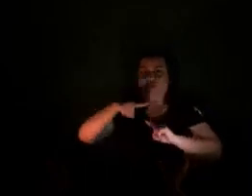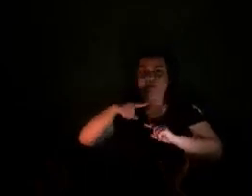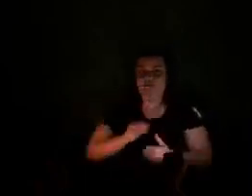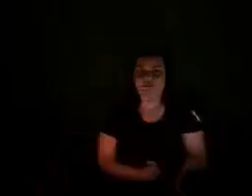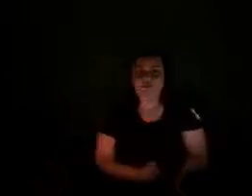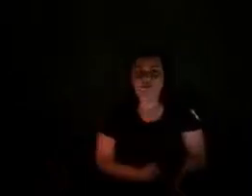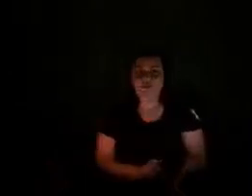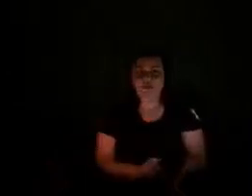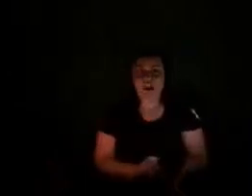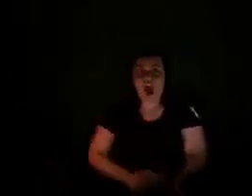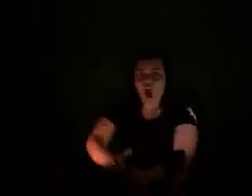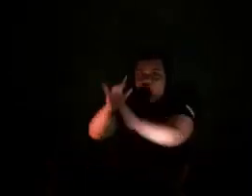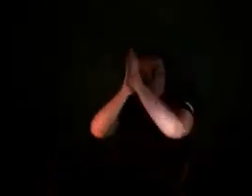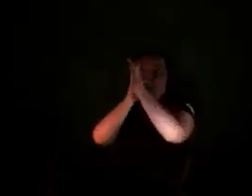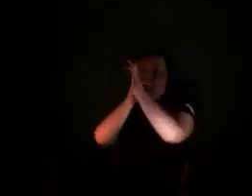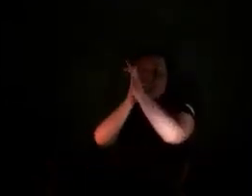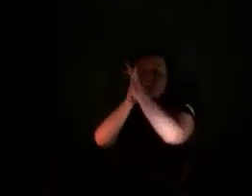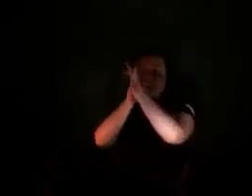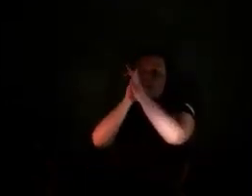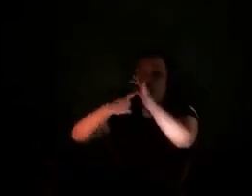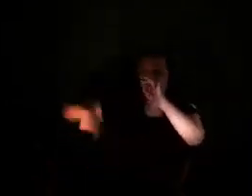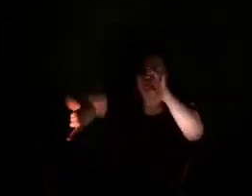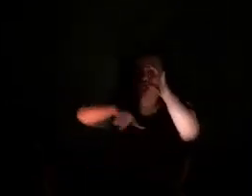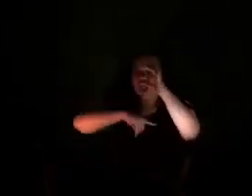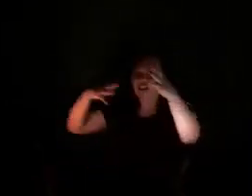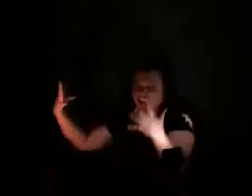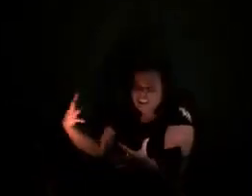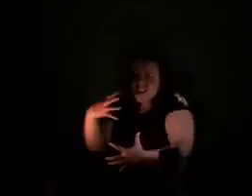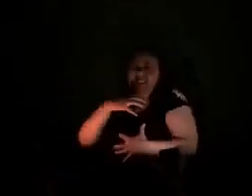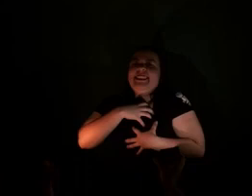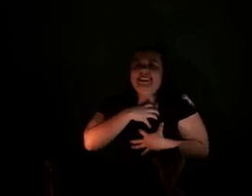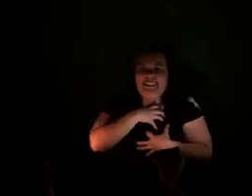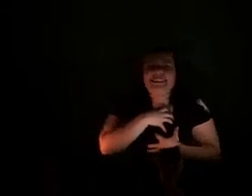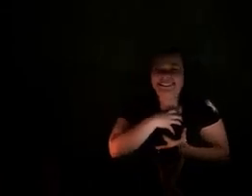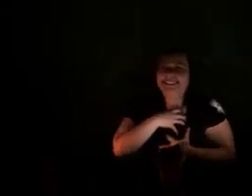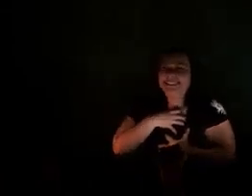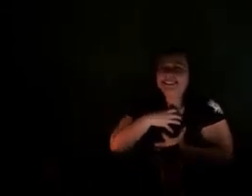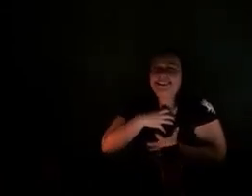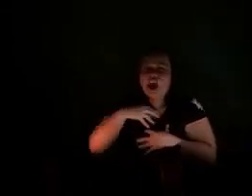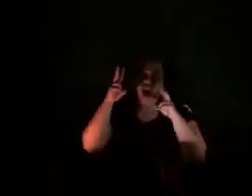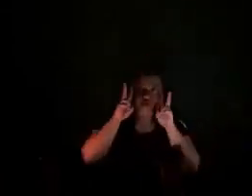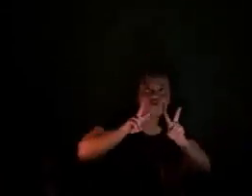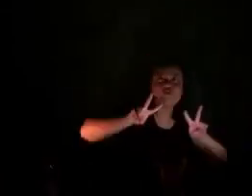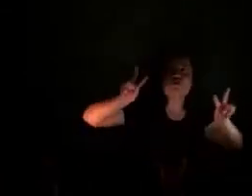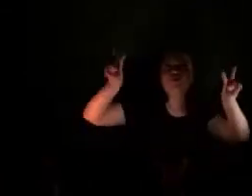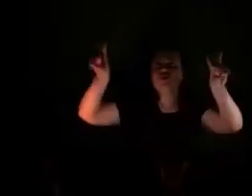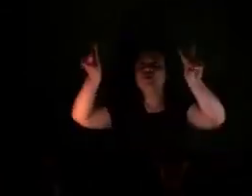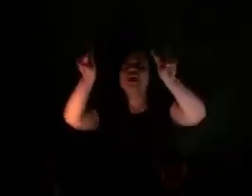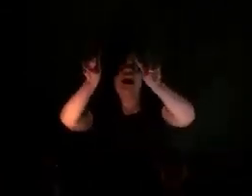a última trombeta, porque a trombeta soará e os mortos